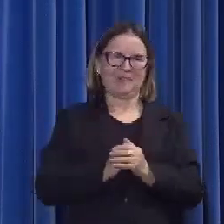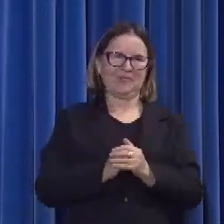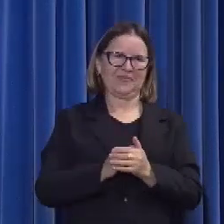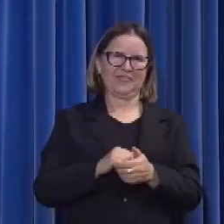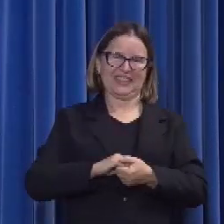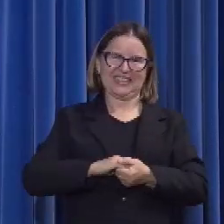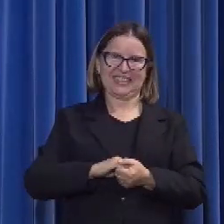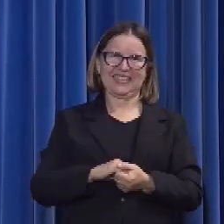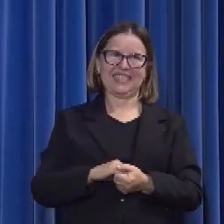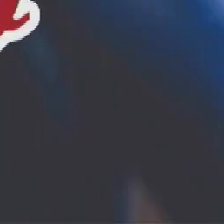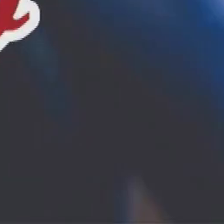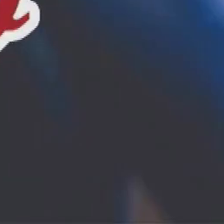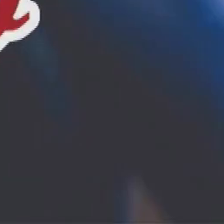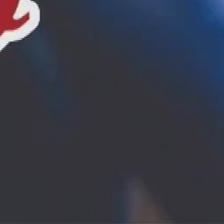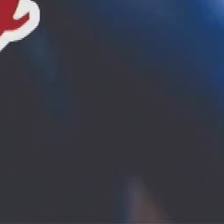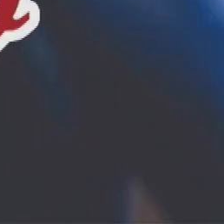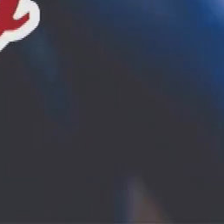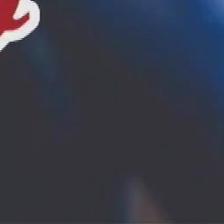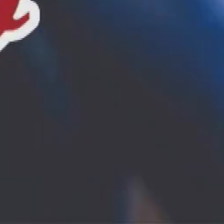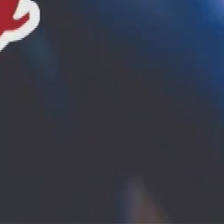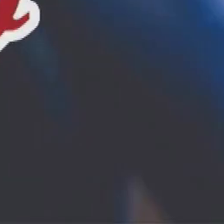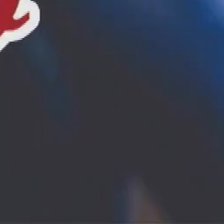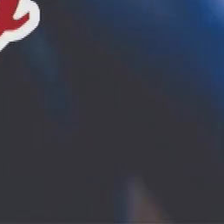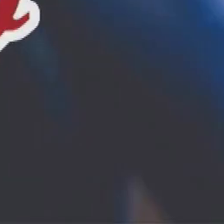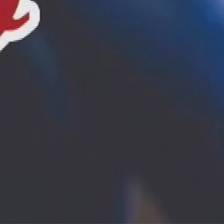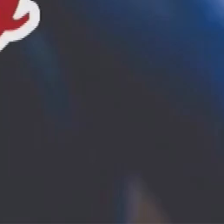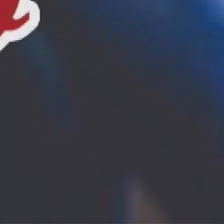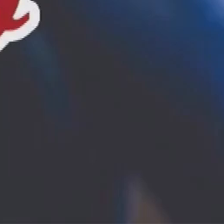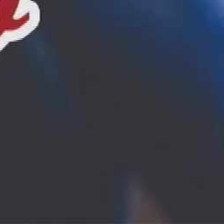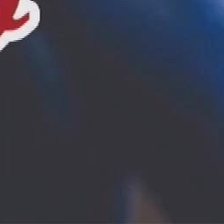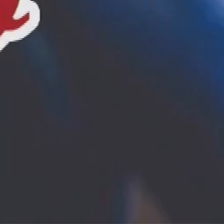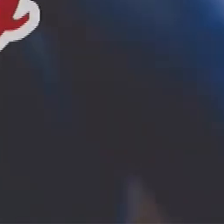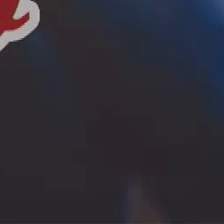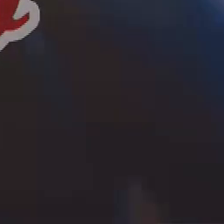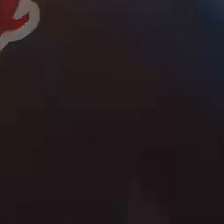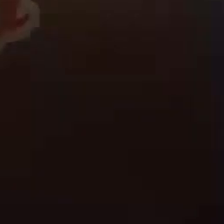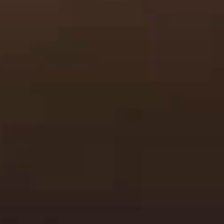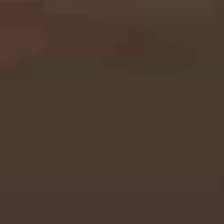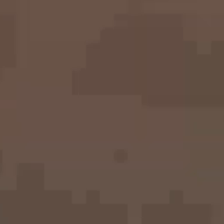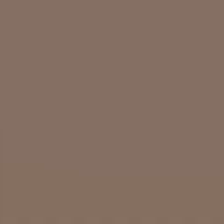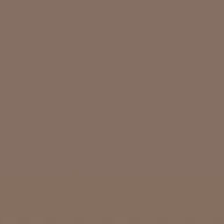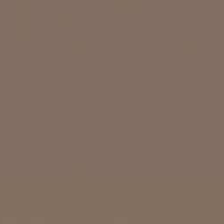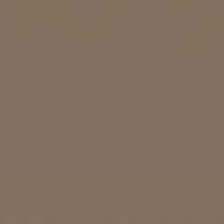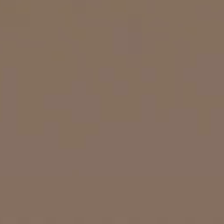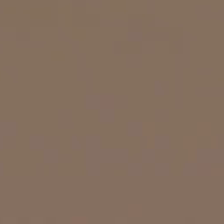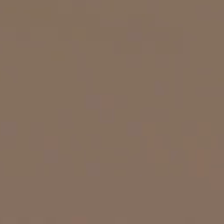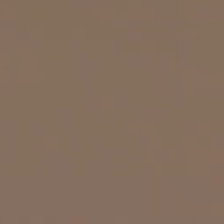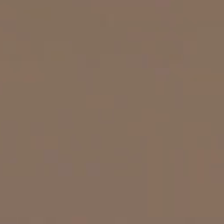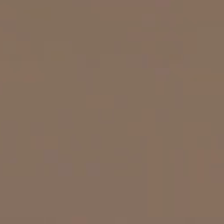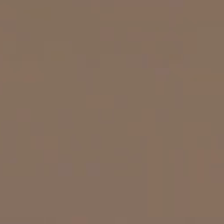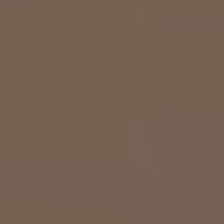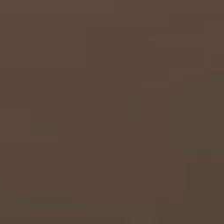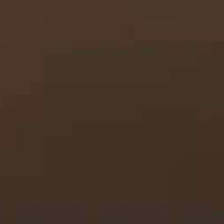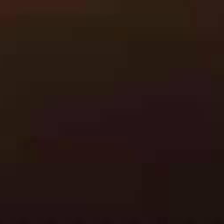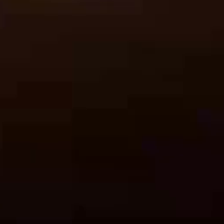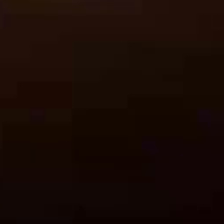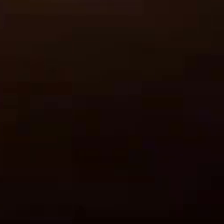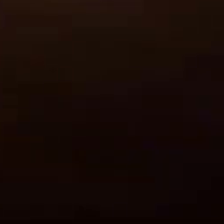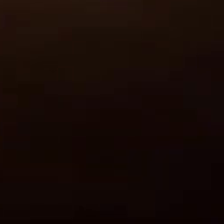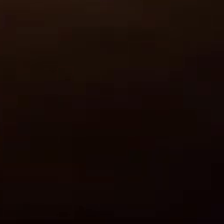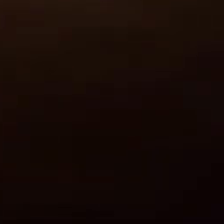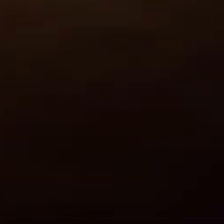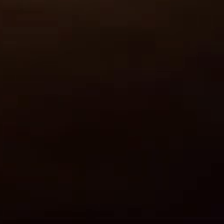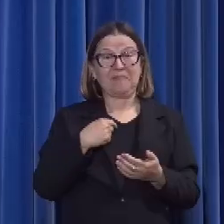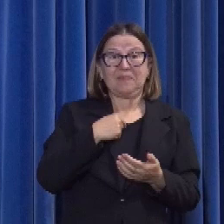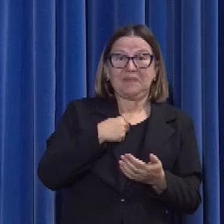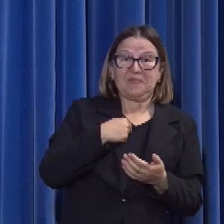Vamos ler juntos o nosso texto base, Filipenses 1:23. Ora, de um e outro